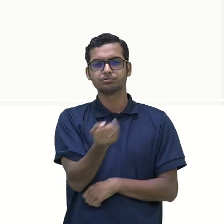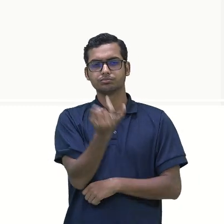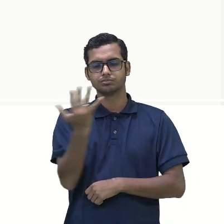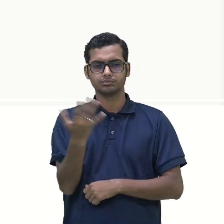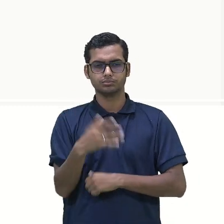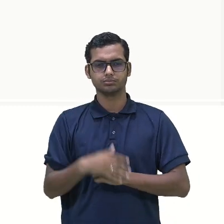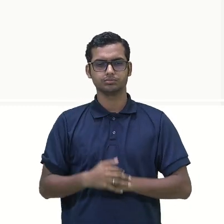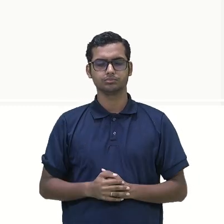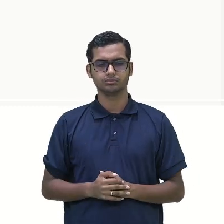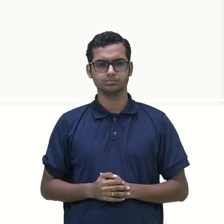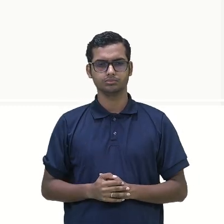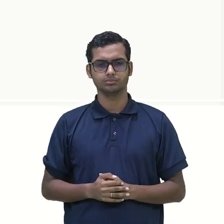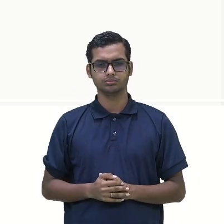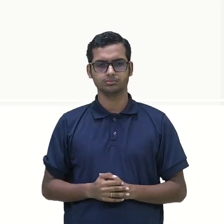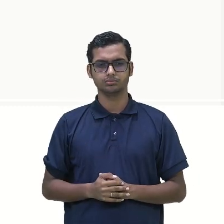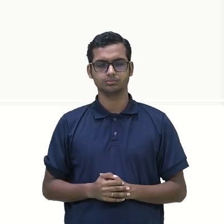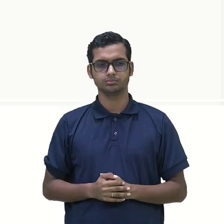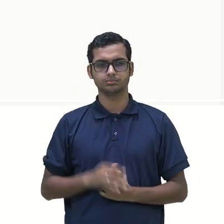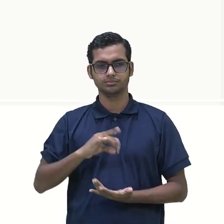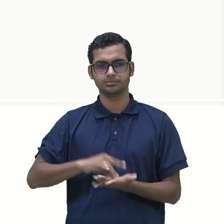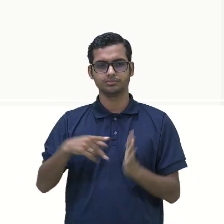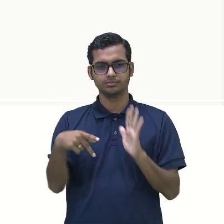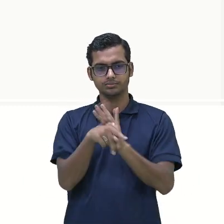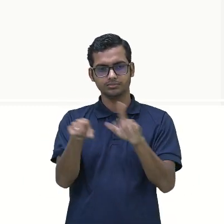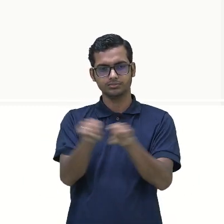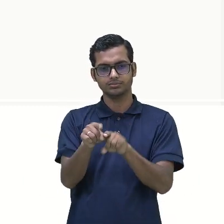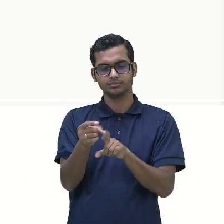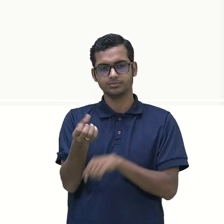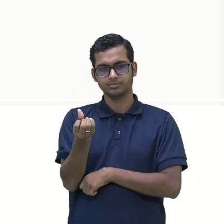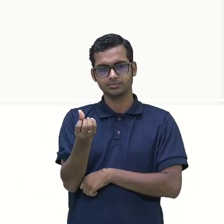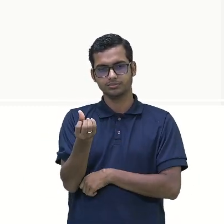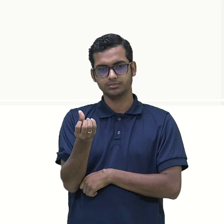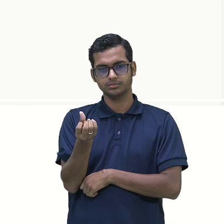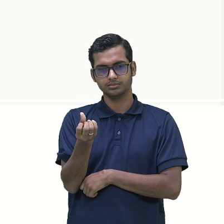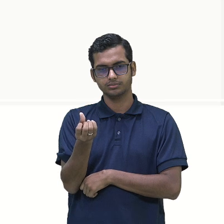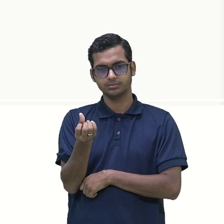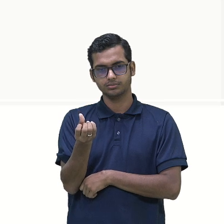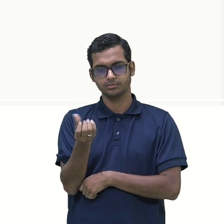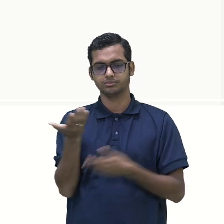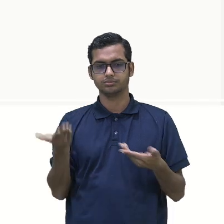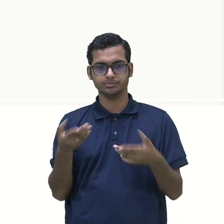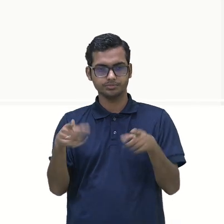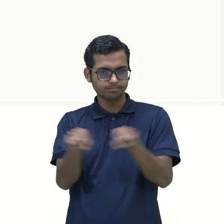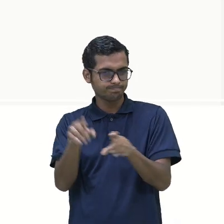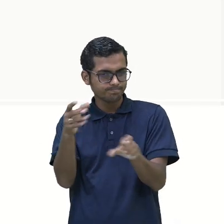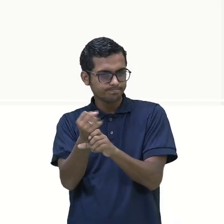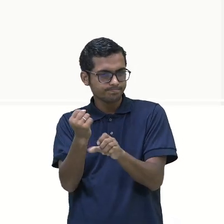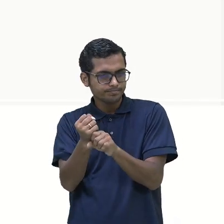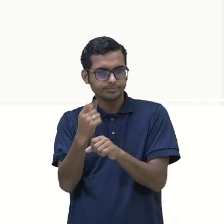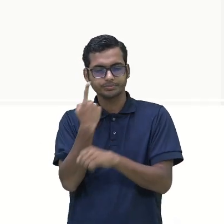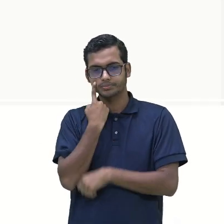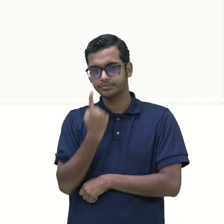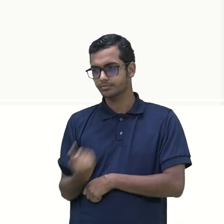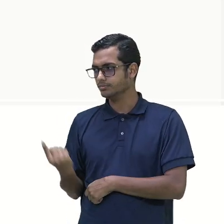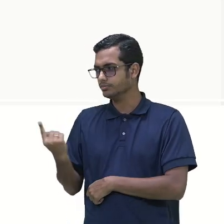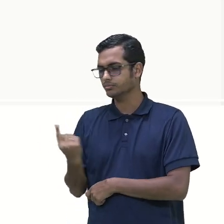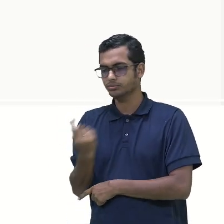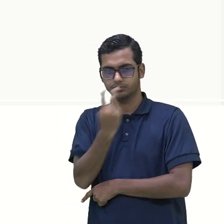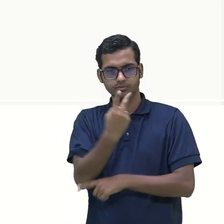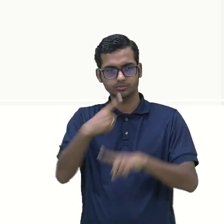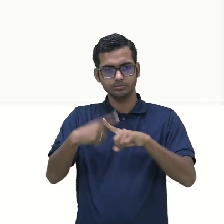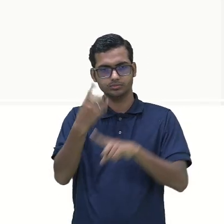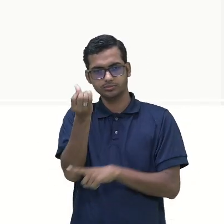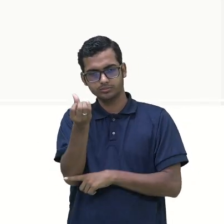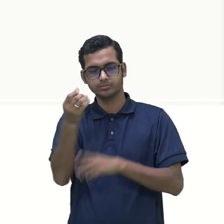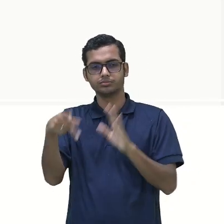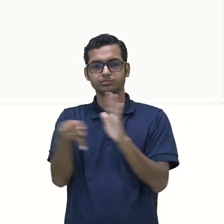embaixo? Por 6, né? Então, se eu multiplicar aqui embaixo por 6 e em cima por 6, eu vou achar uma fração equivalente, que